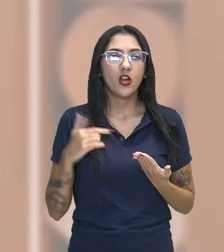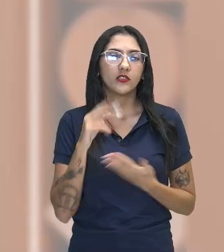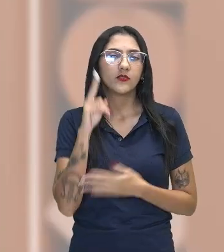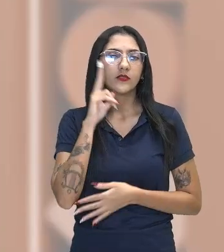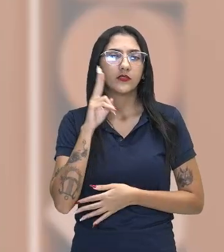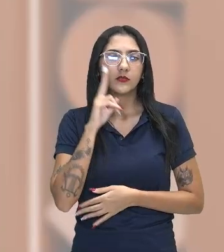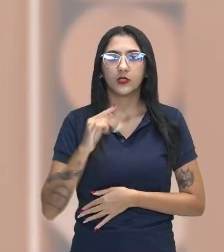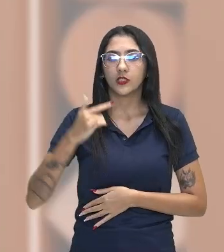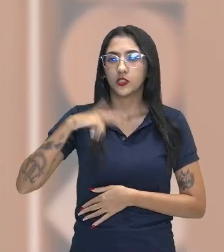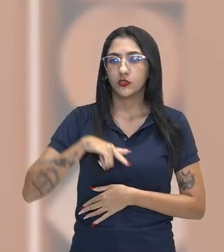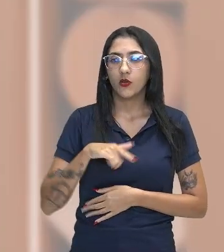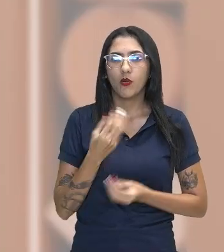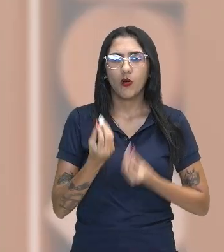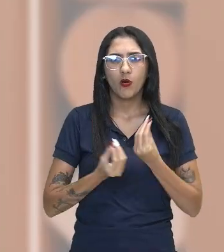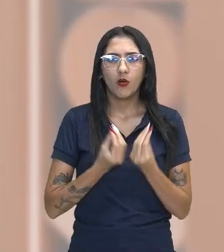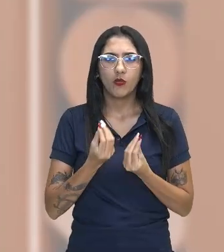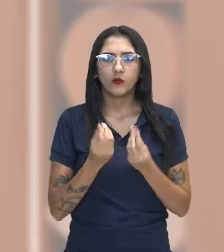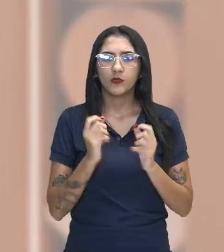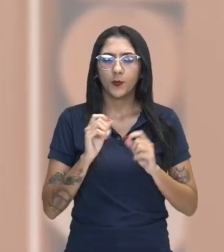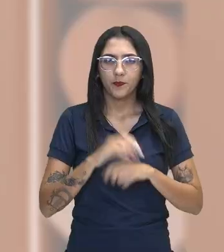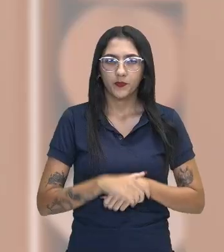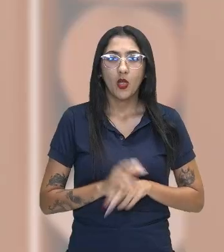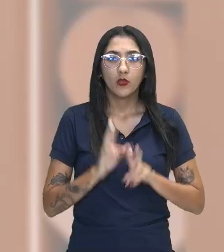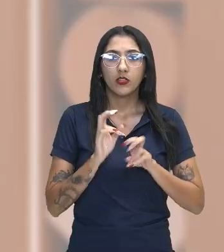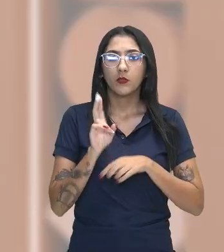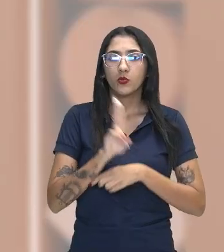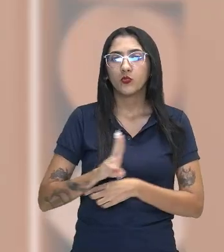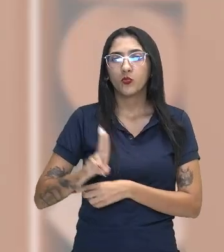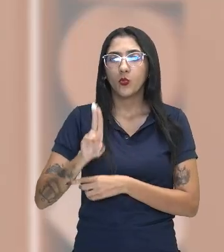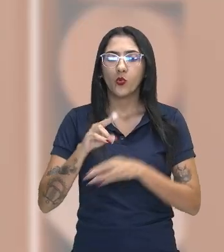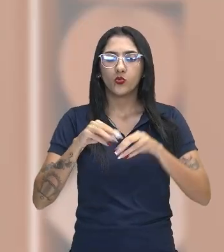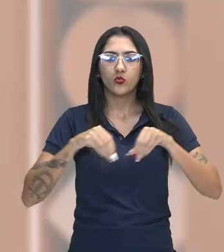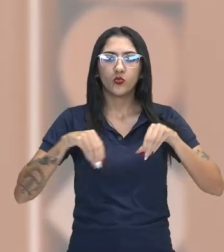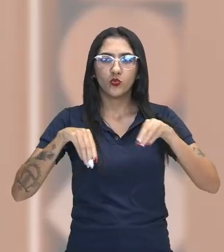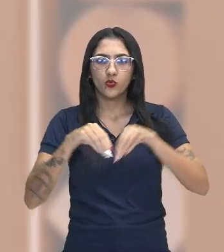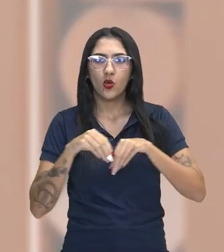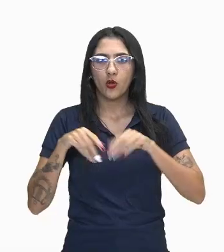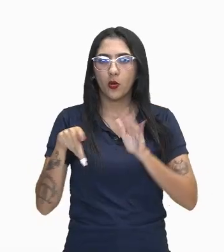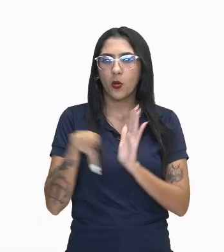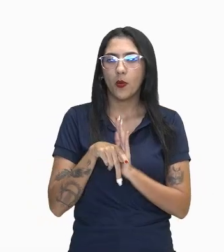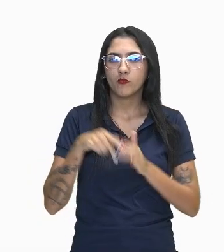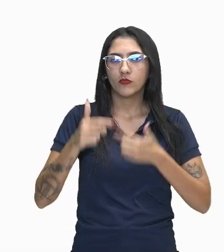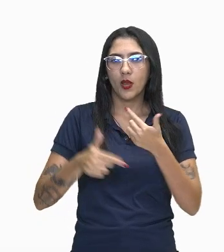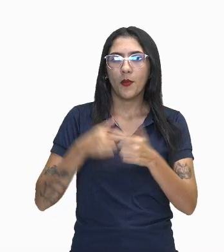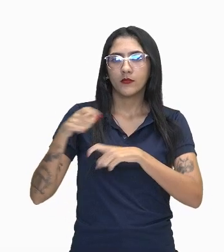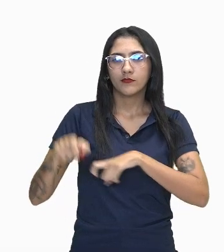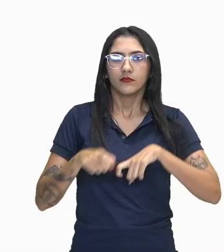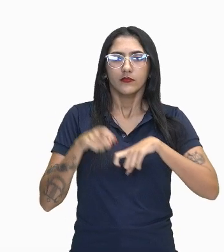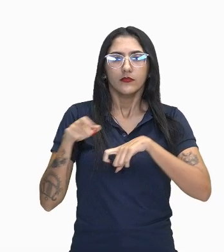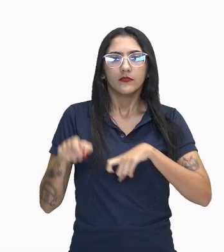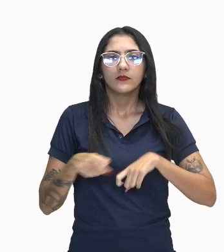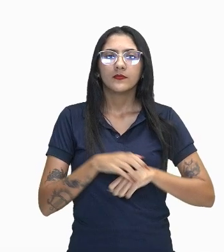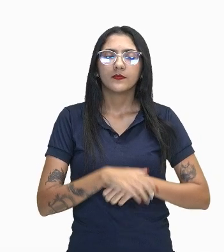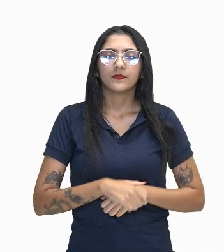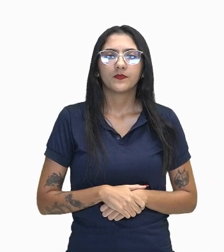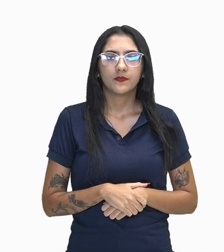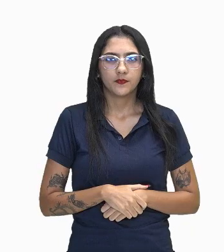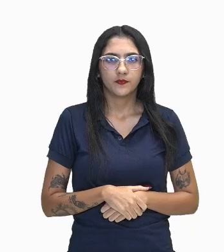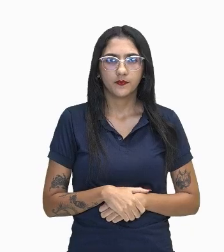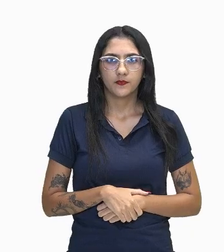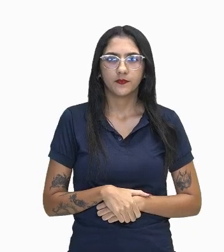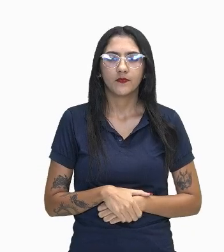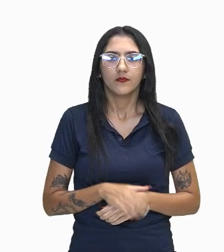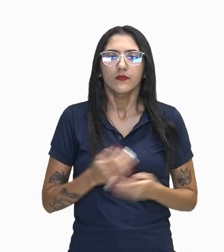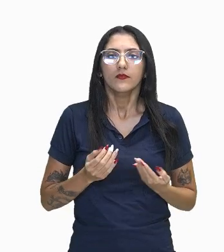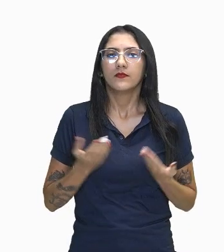sobre o uso do solo com a atividade de agricultura. O uso do solo na agricultura, gente,